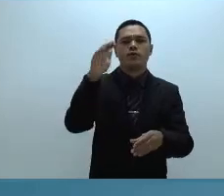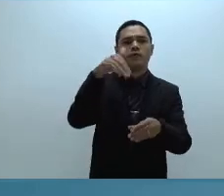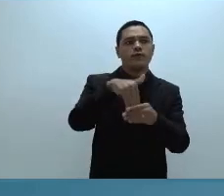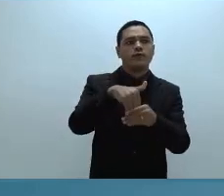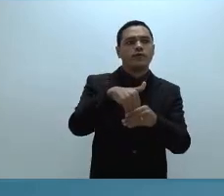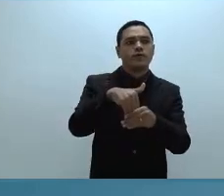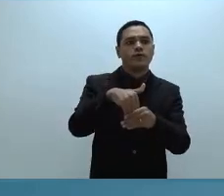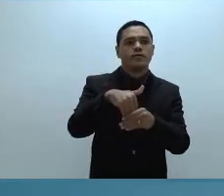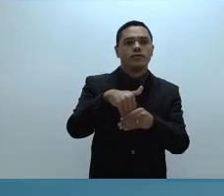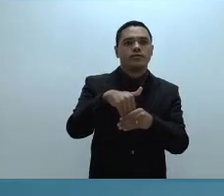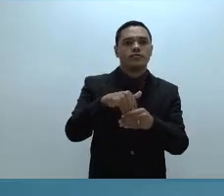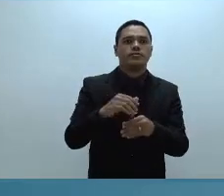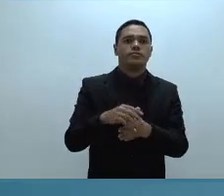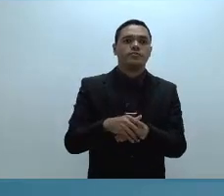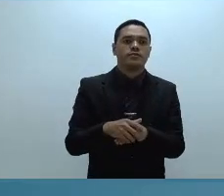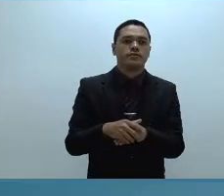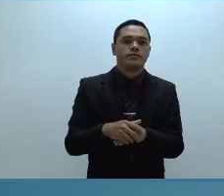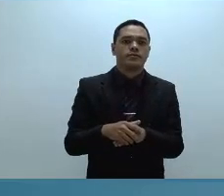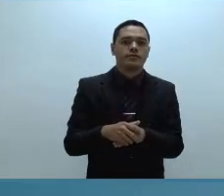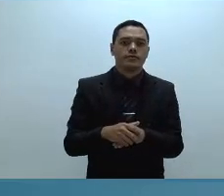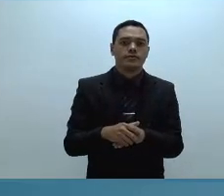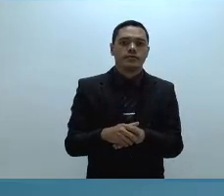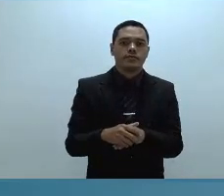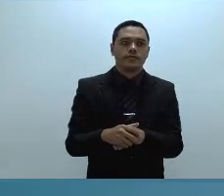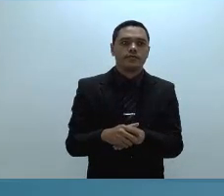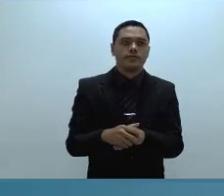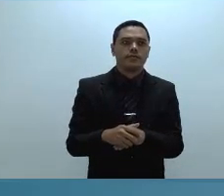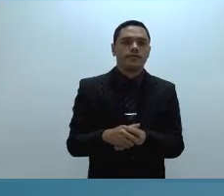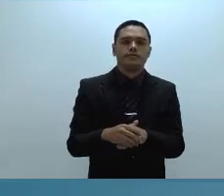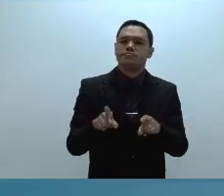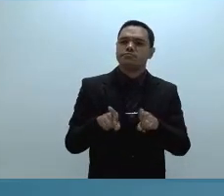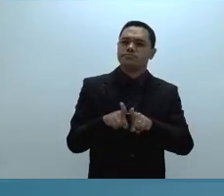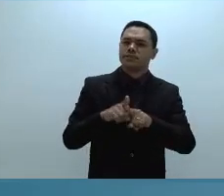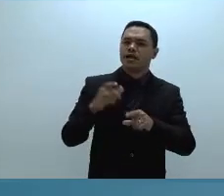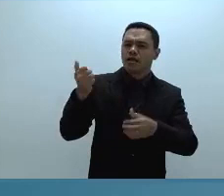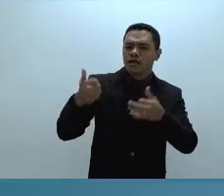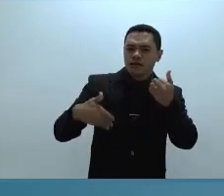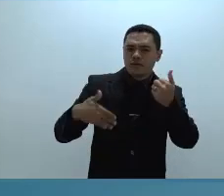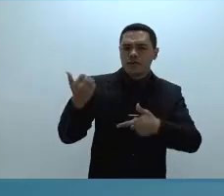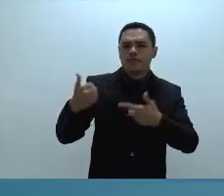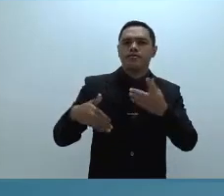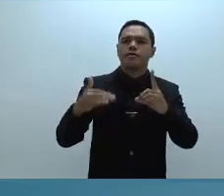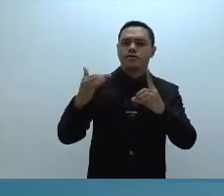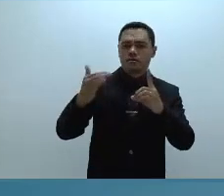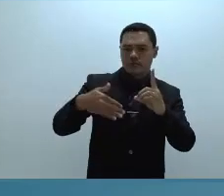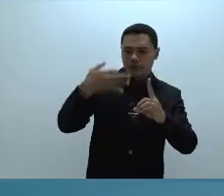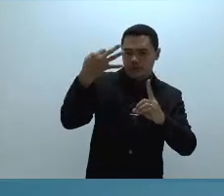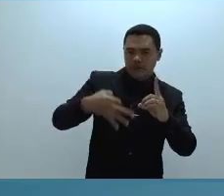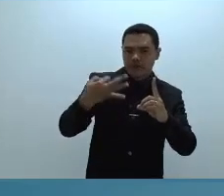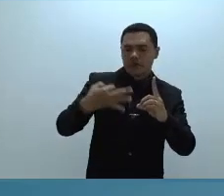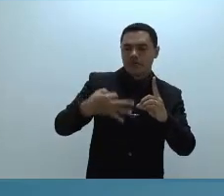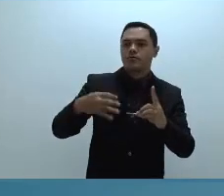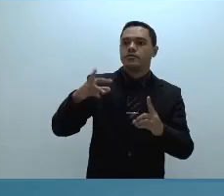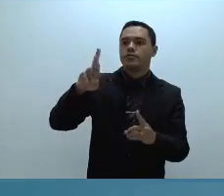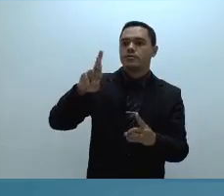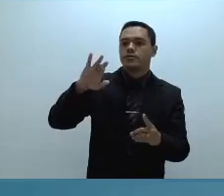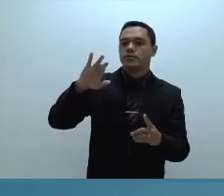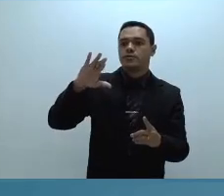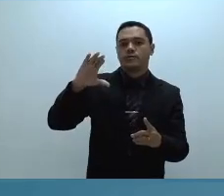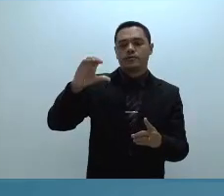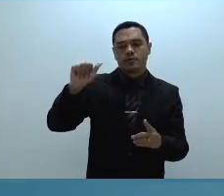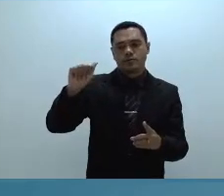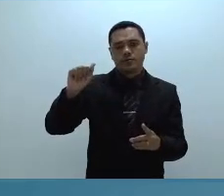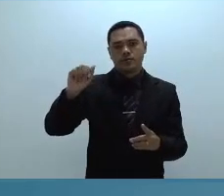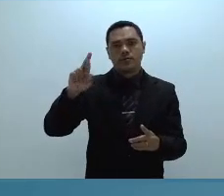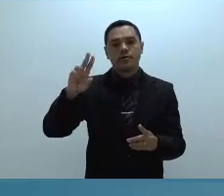do vistor e também com a explicação do desembargador Ricardo. Essa ação,